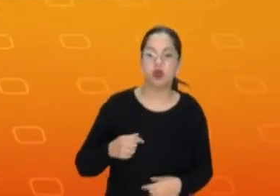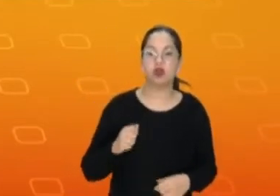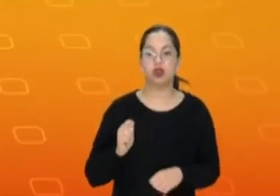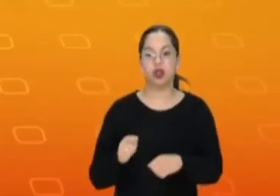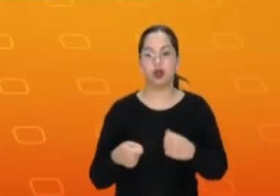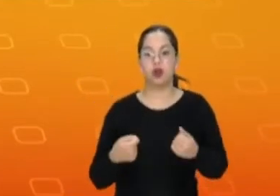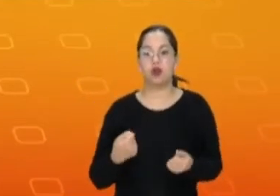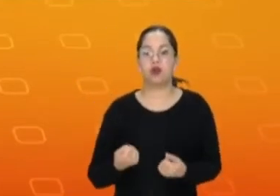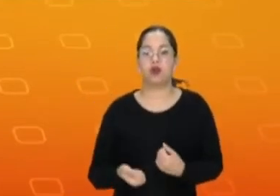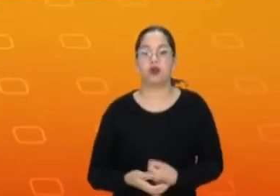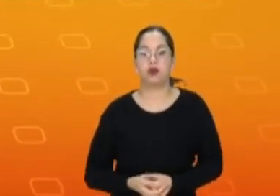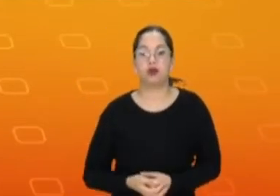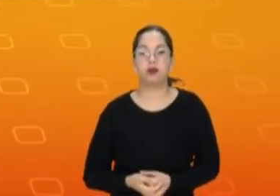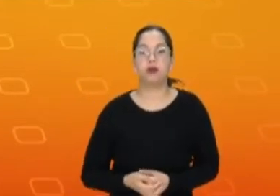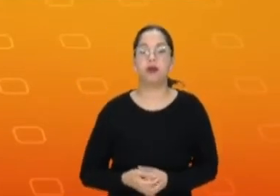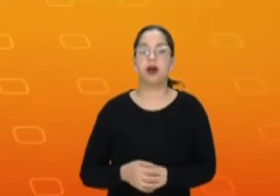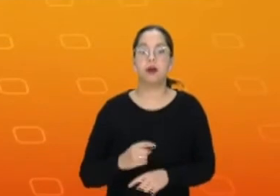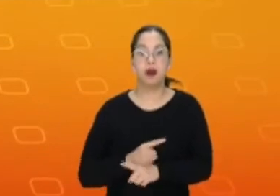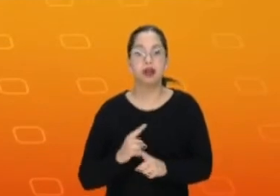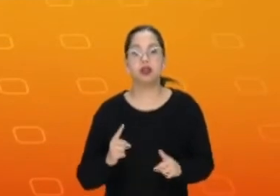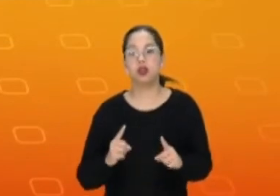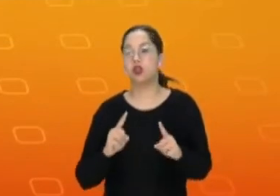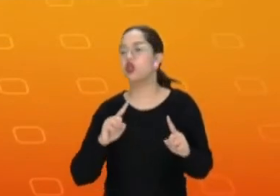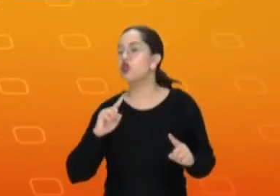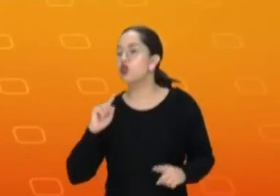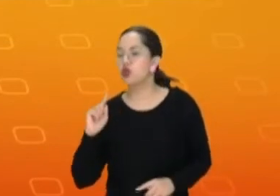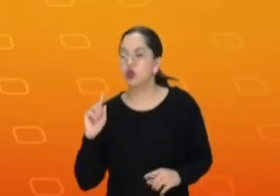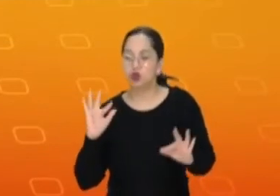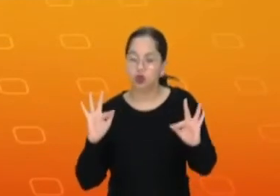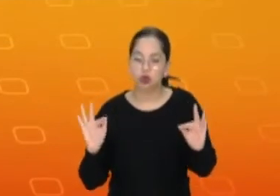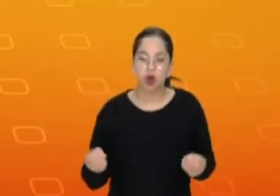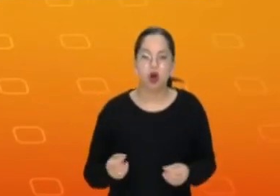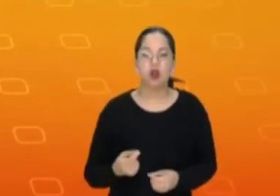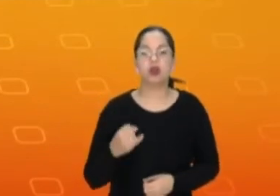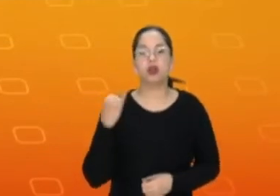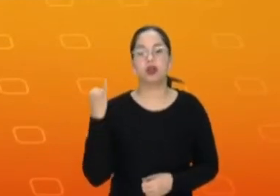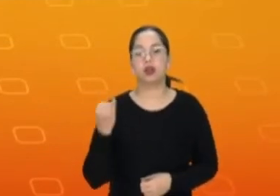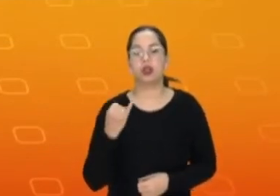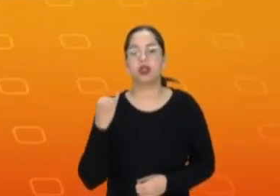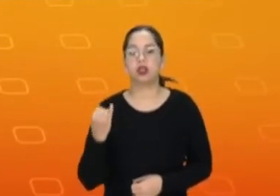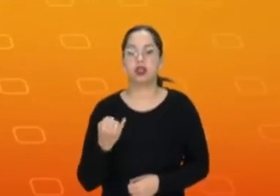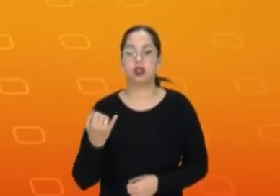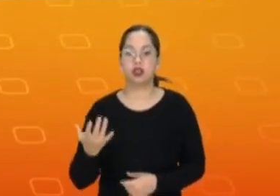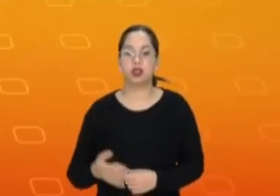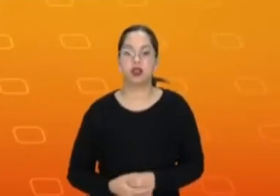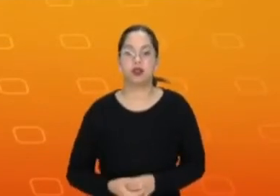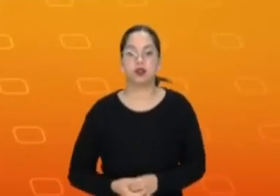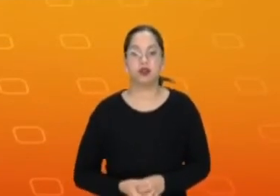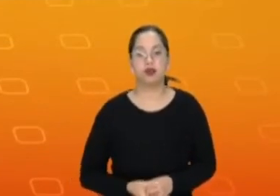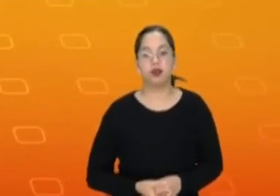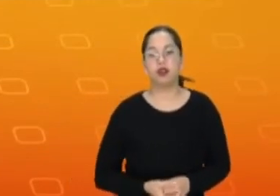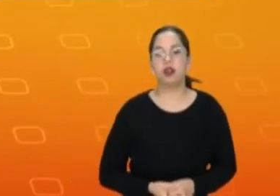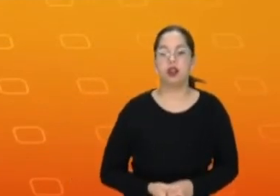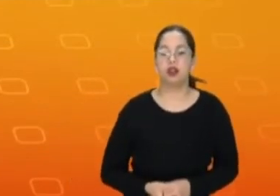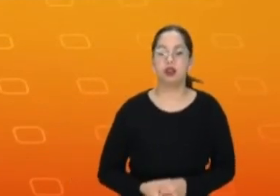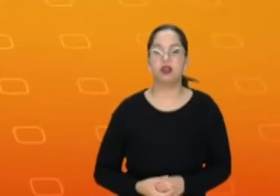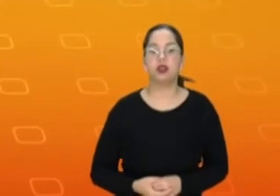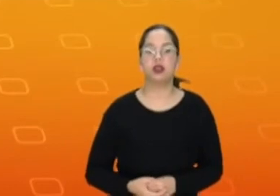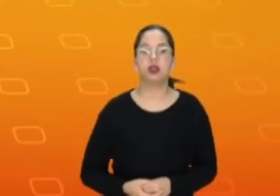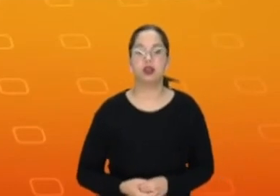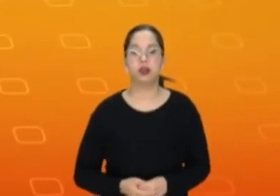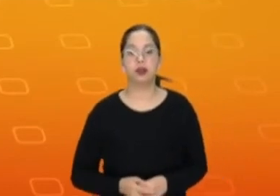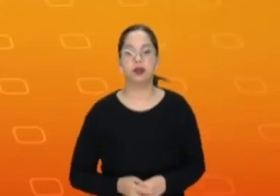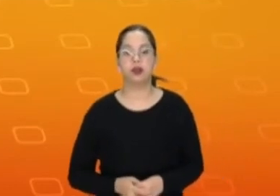Mas todos são importantes, porque se esses que conhecem o negócio, e aí seriam os de áudio e vídeo e etc., e produção de